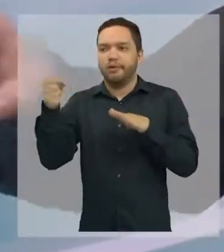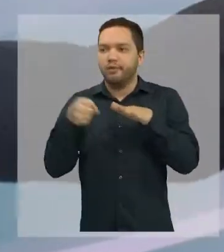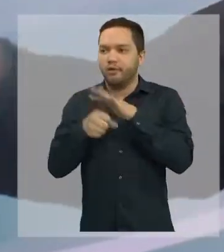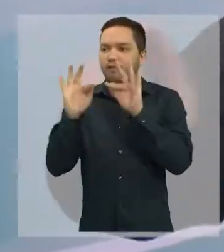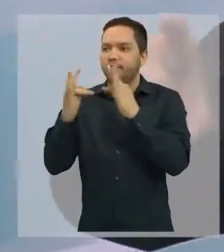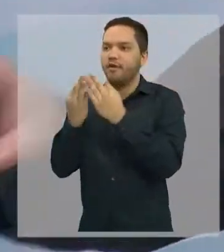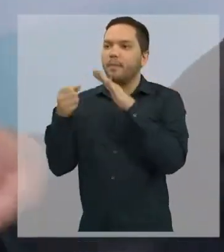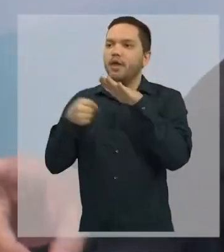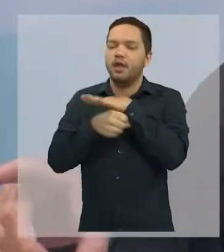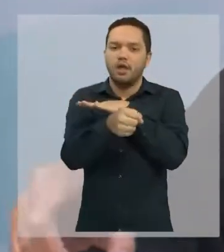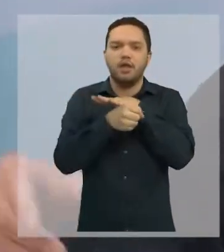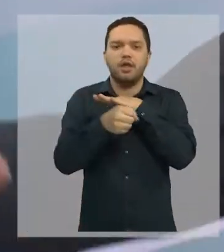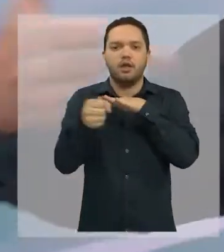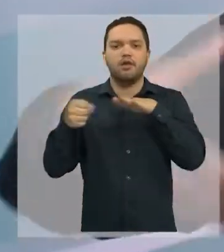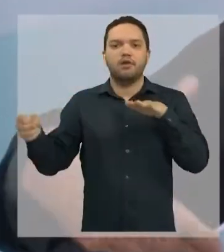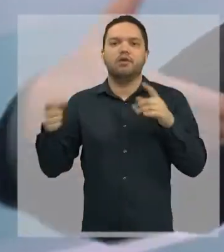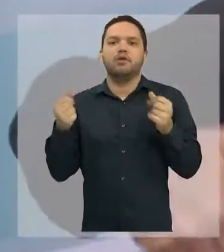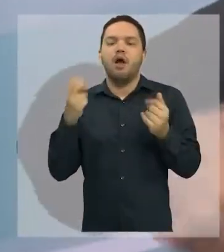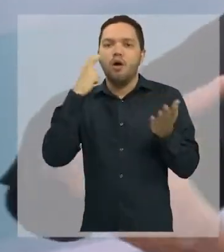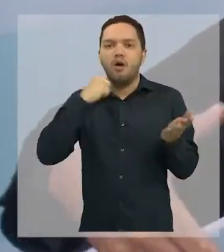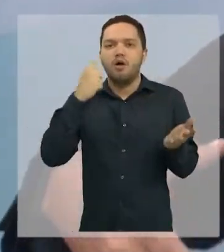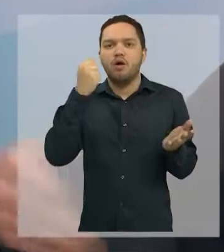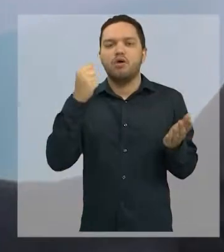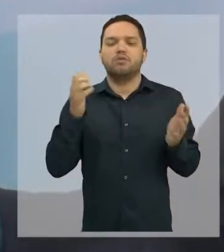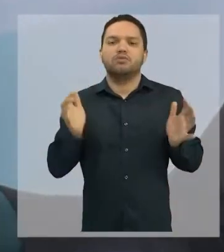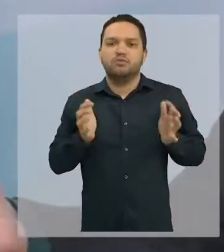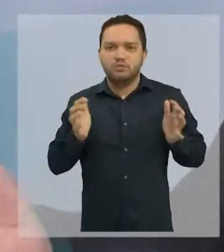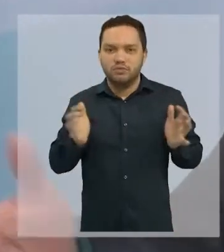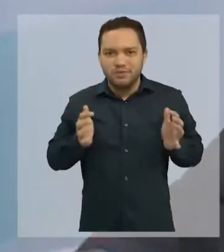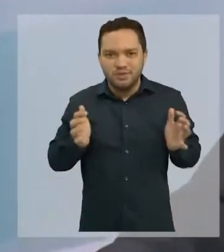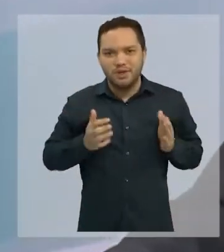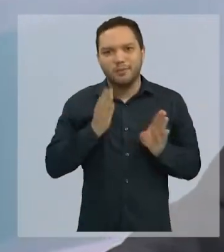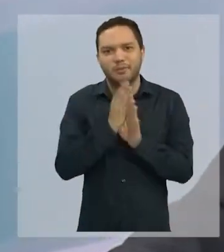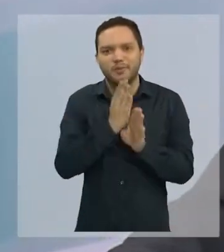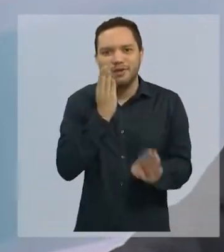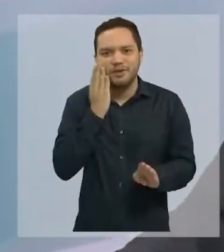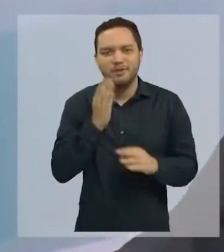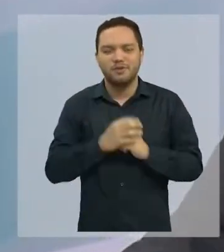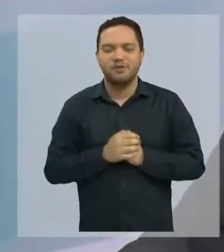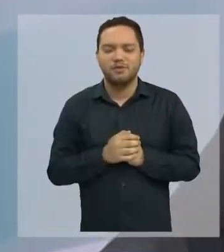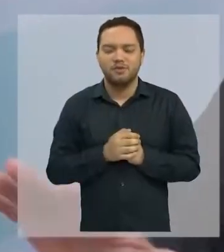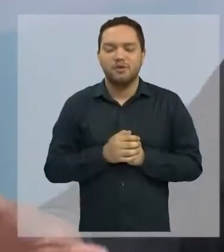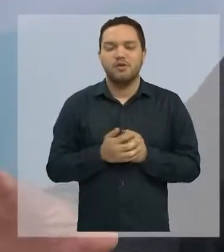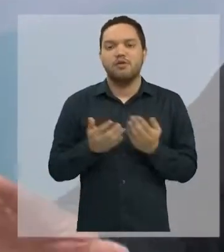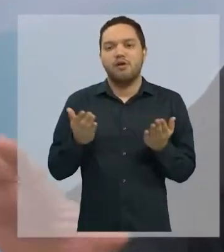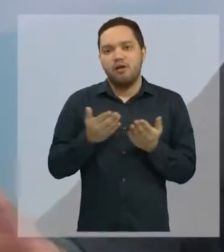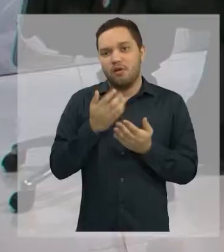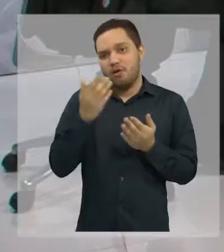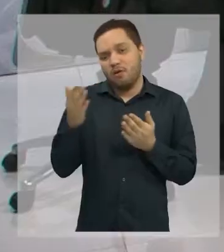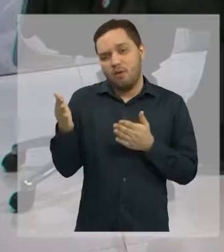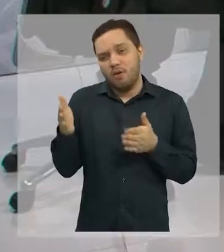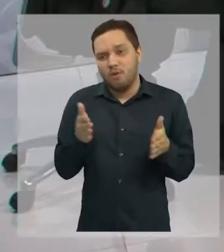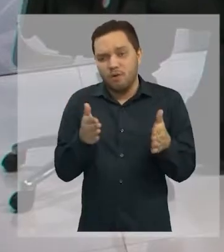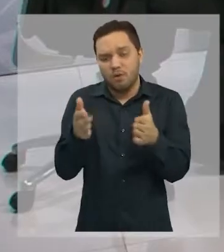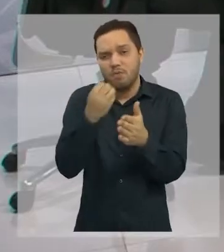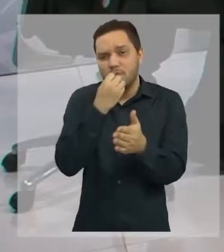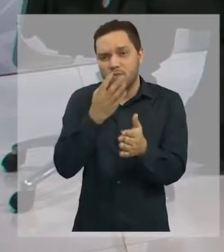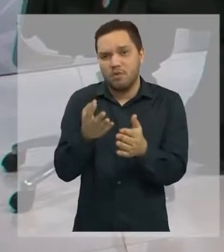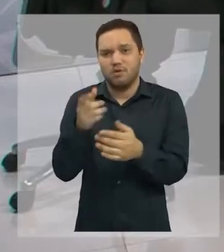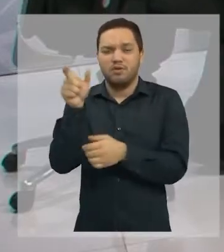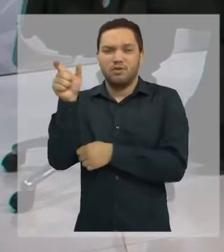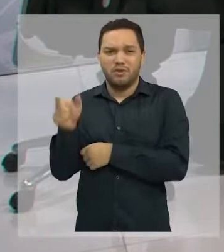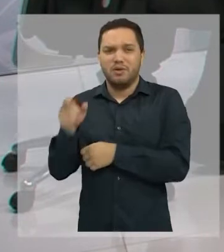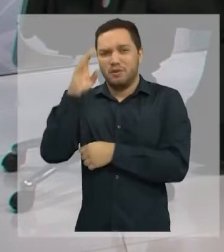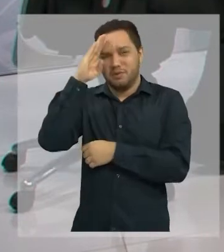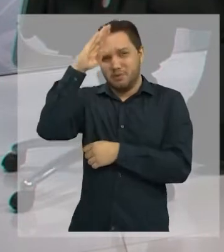os parentes nos cargos públicos, queriam ficar ricos pessoalmente, como muitos ficaram, né? Então, eu acho que nós estamos num caminho bom. Eu não